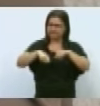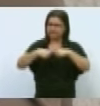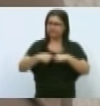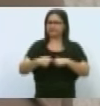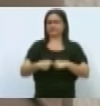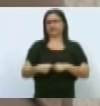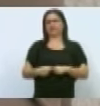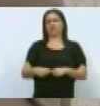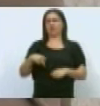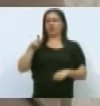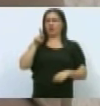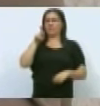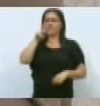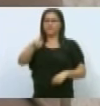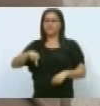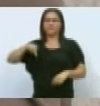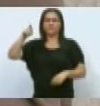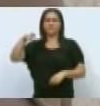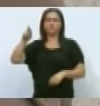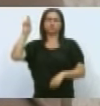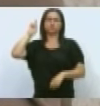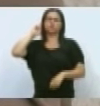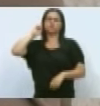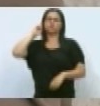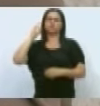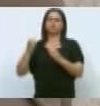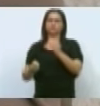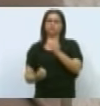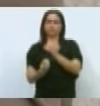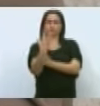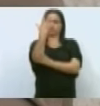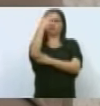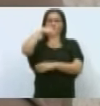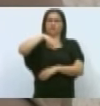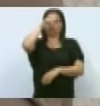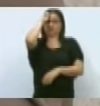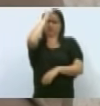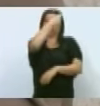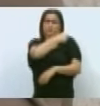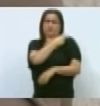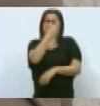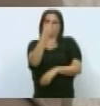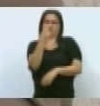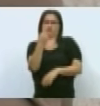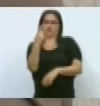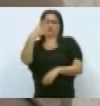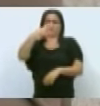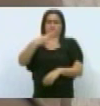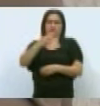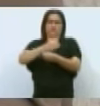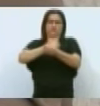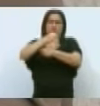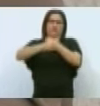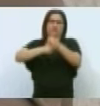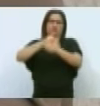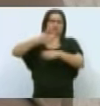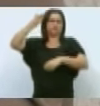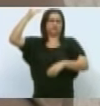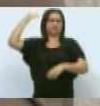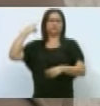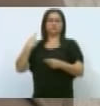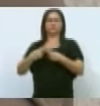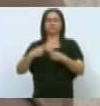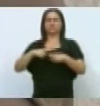dos Surdos, ela foi fundada em Rio Preto há 14 anos. Os surdos vieram pedir a pastoral. Porque a pastoral é um